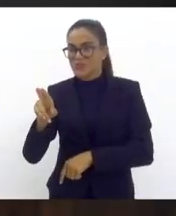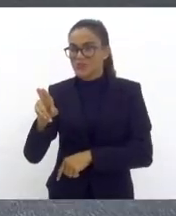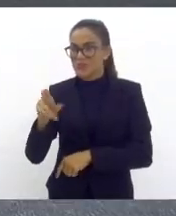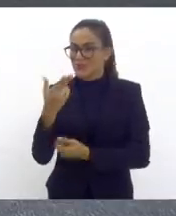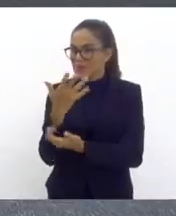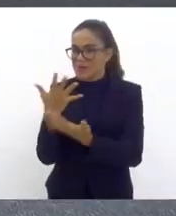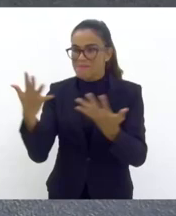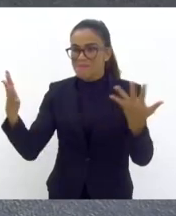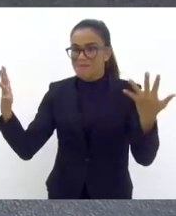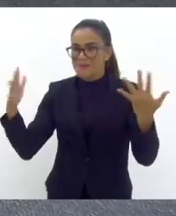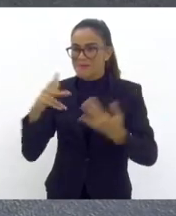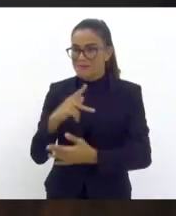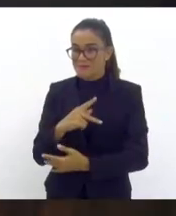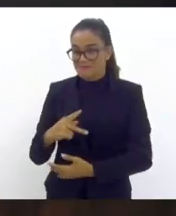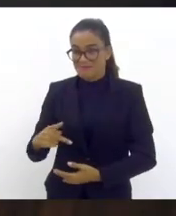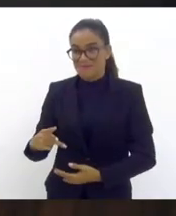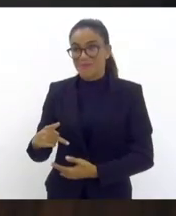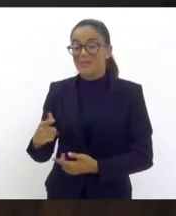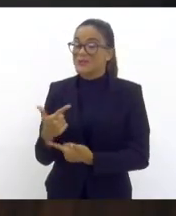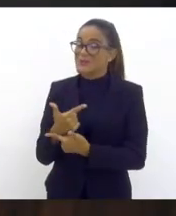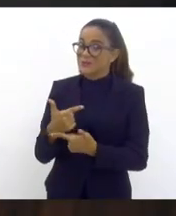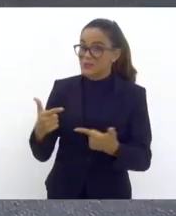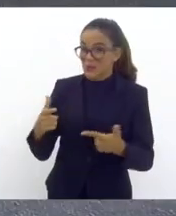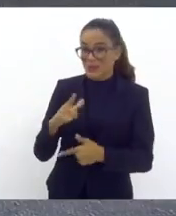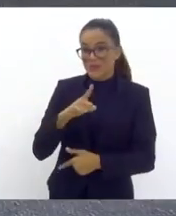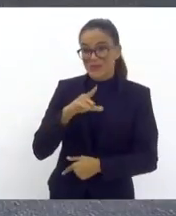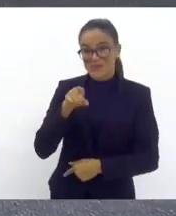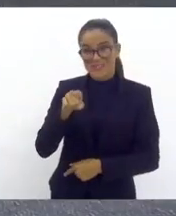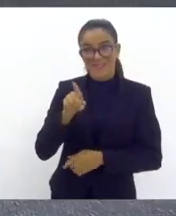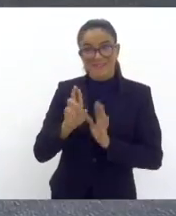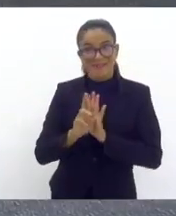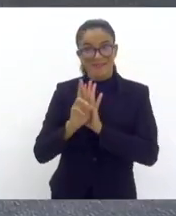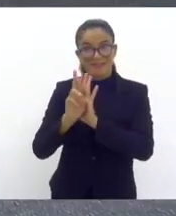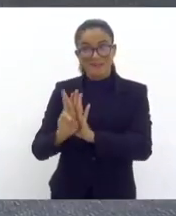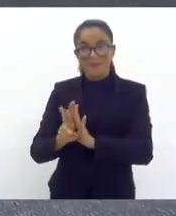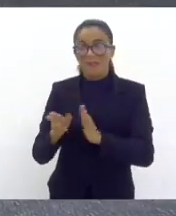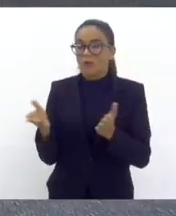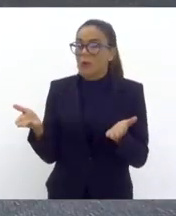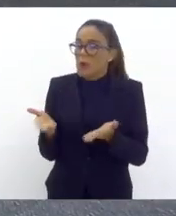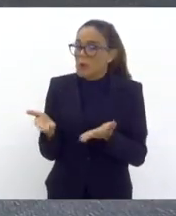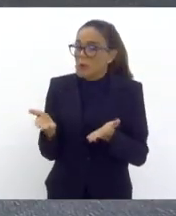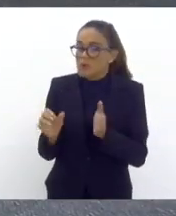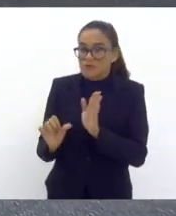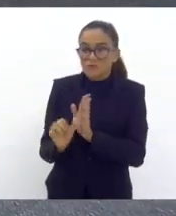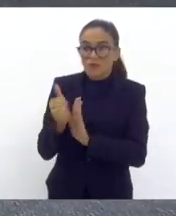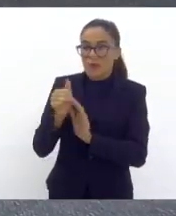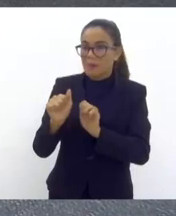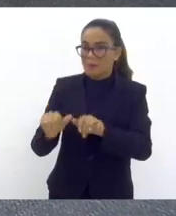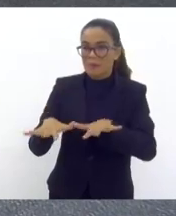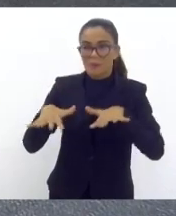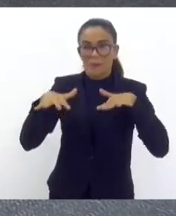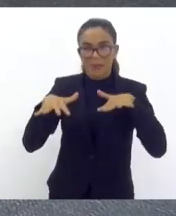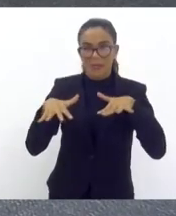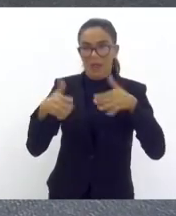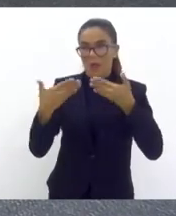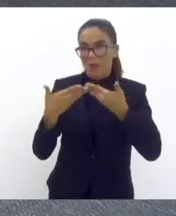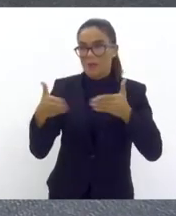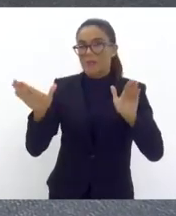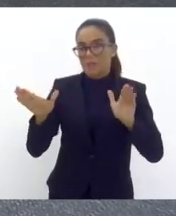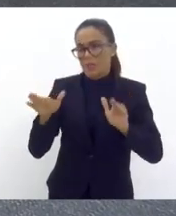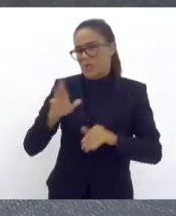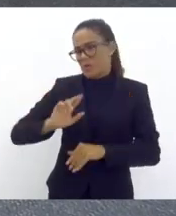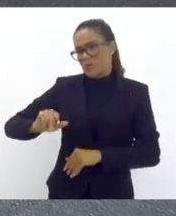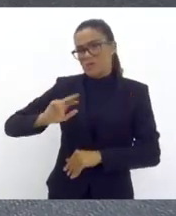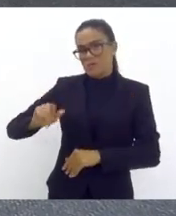ainda bem que temos você que é para tocar o nosso Barquinho dizer para você que hoje foi a primeira audiência pública eu não sou mais presidente da Comissão